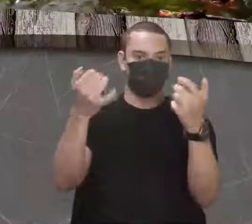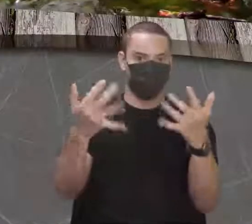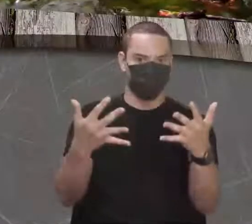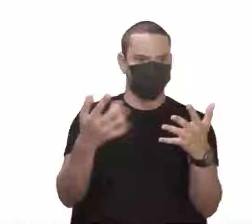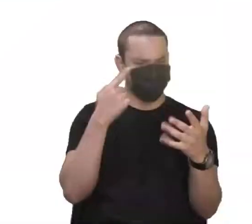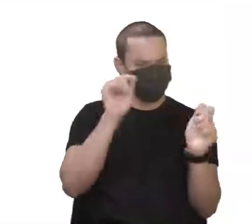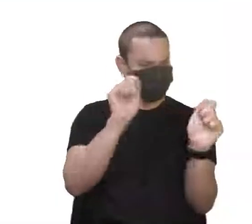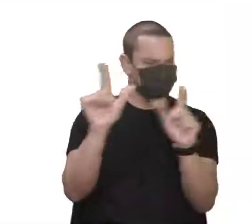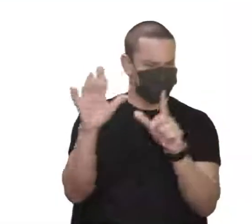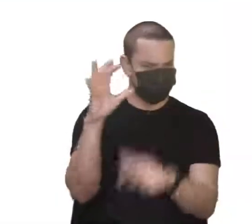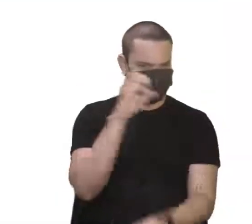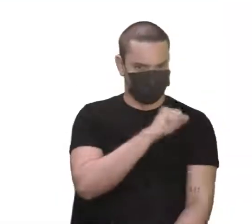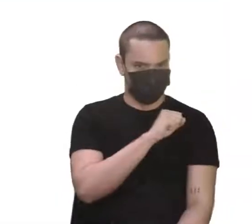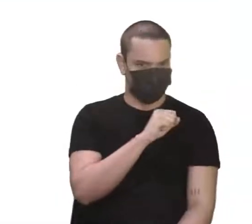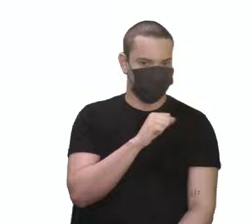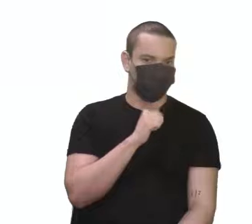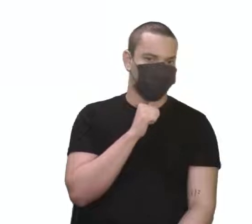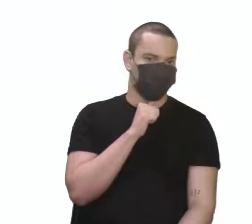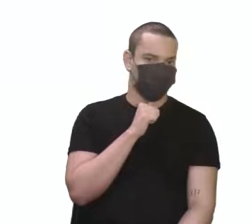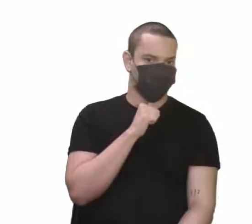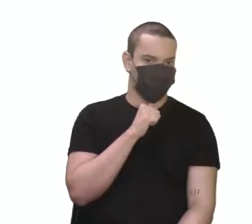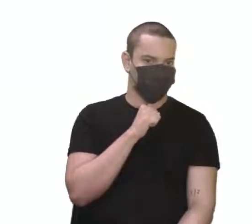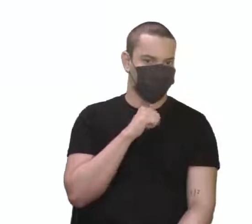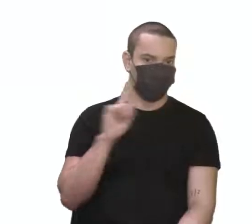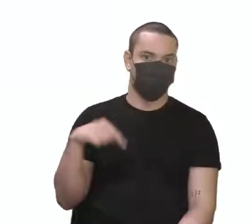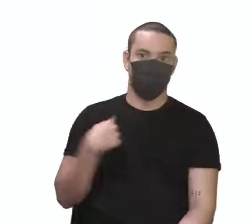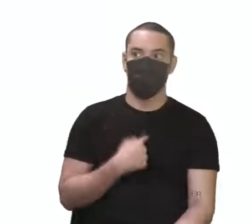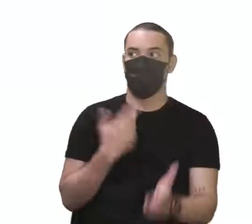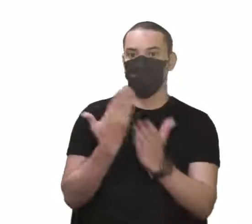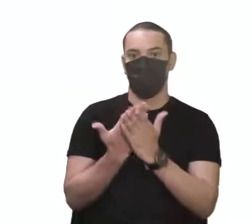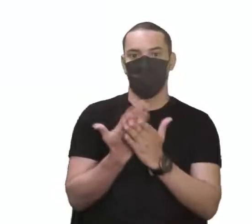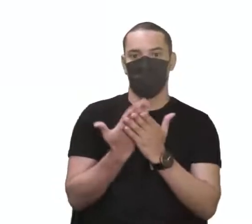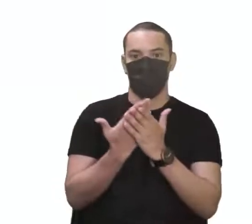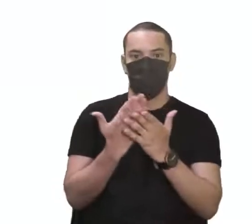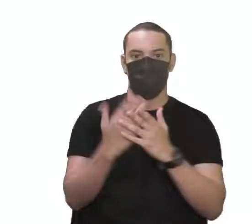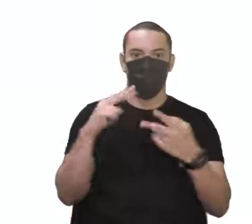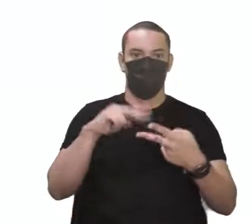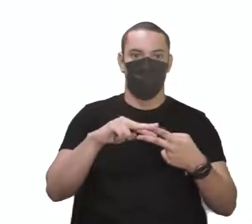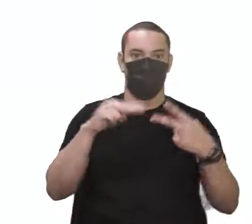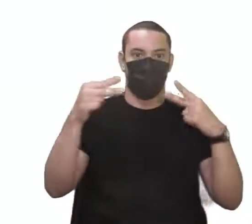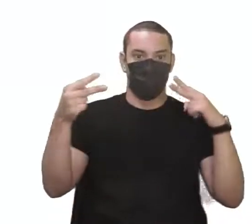joga lá na tela, né? Vamos lá? Joga lá na tela. Então a gente fala sobre o estudo desse